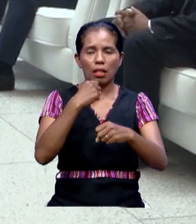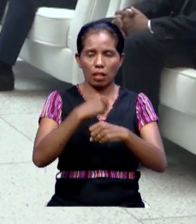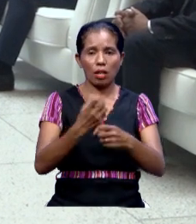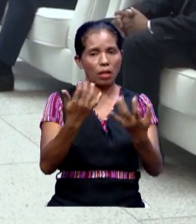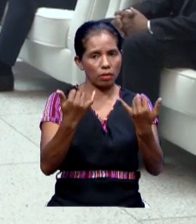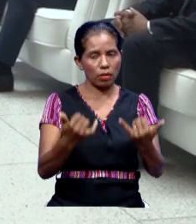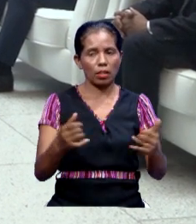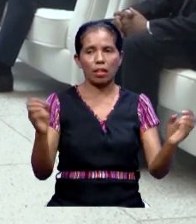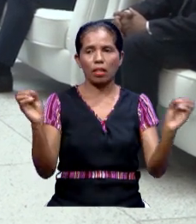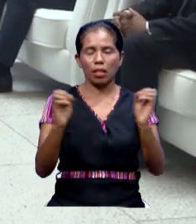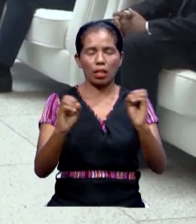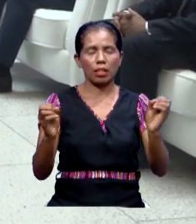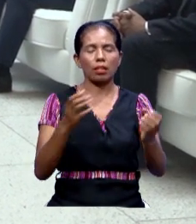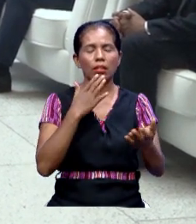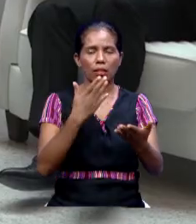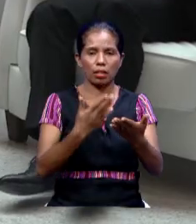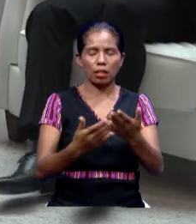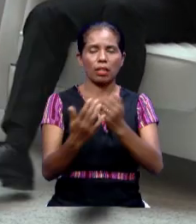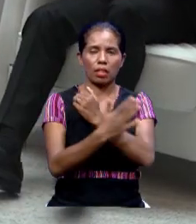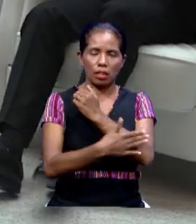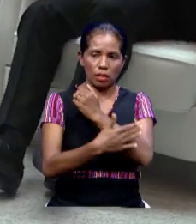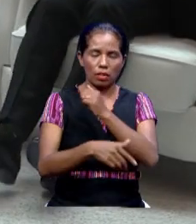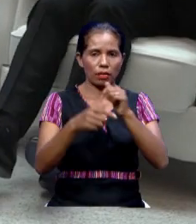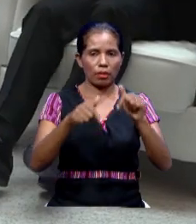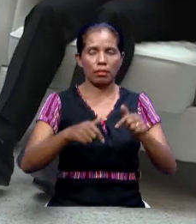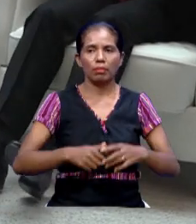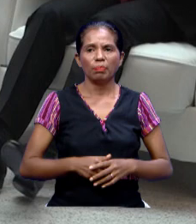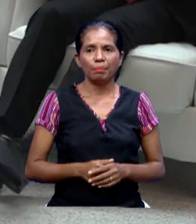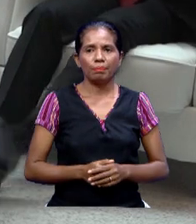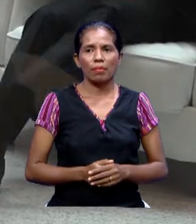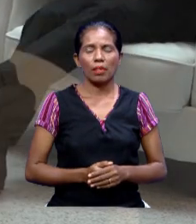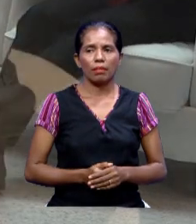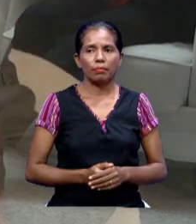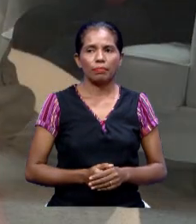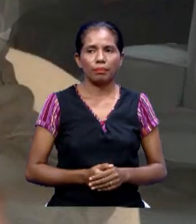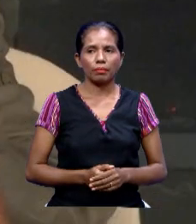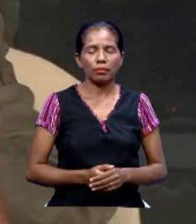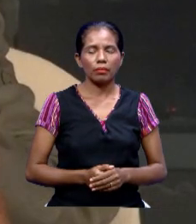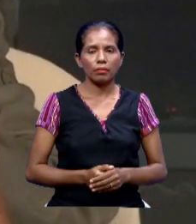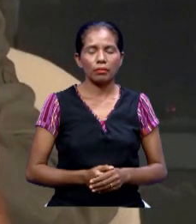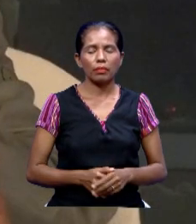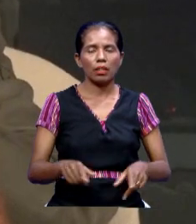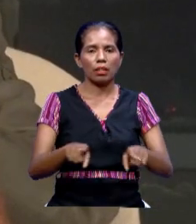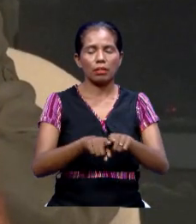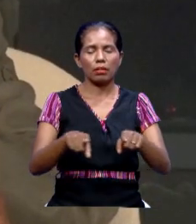ne lamosu instabilidade ruma iha railaran. Nudar chef de Estado, presidente, e